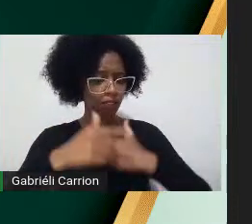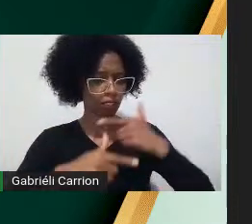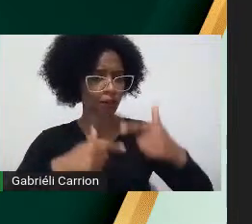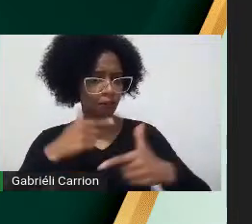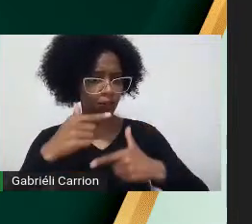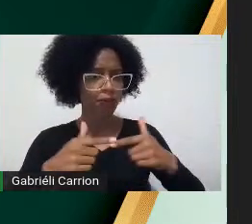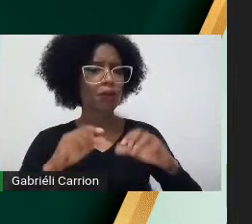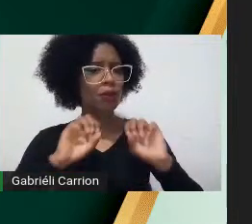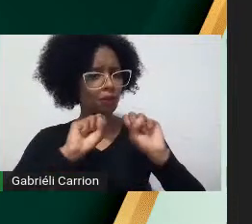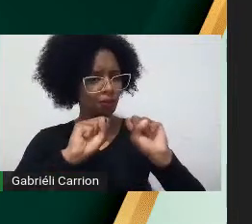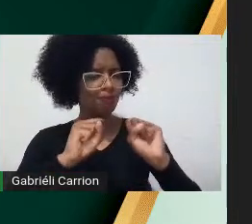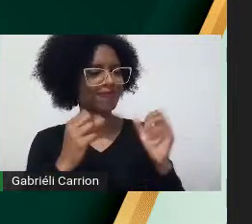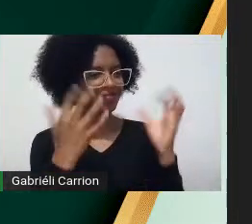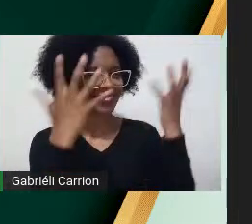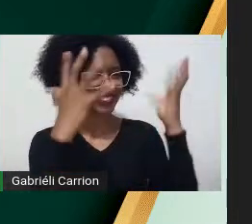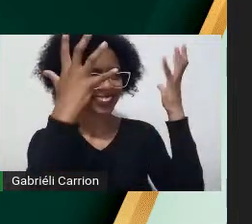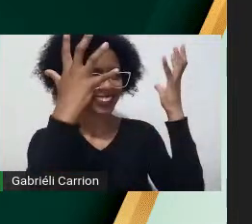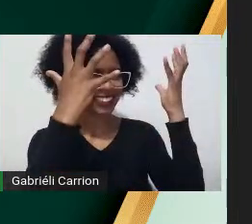profissão. Parabéns.